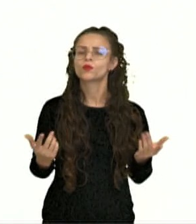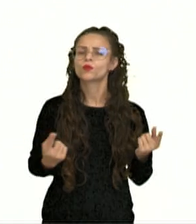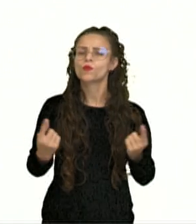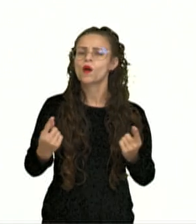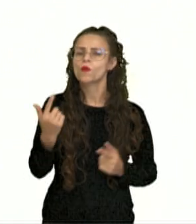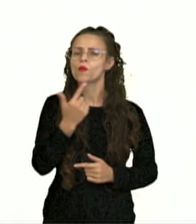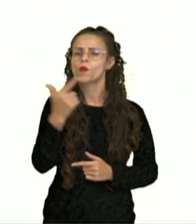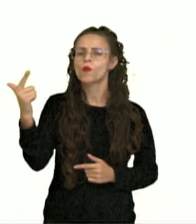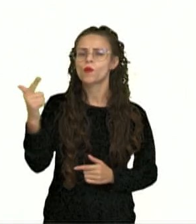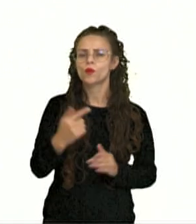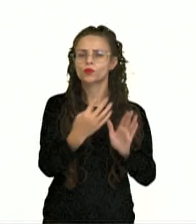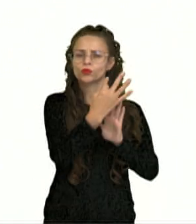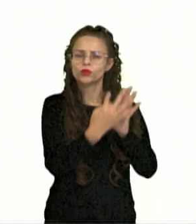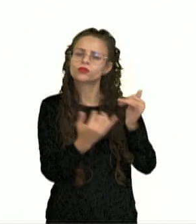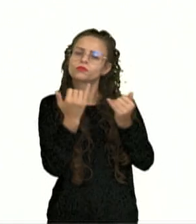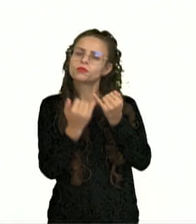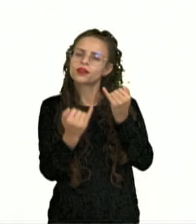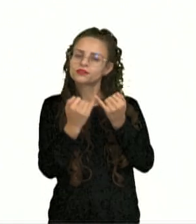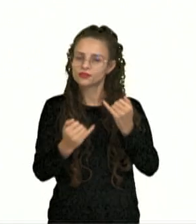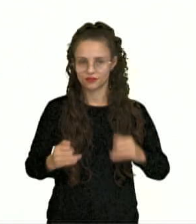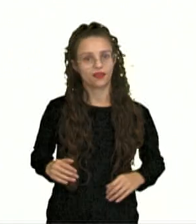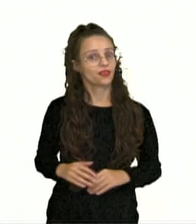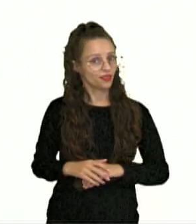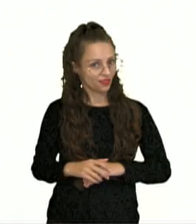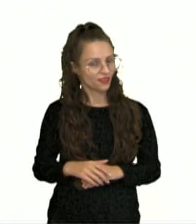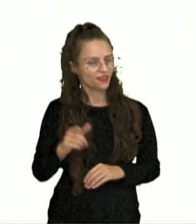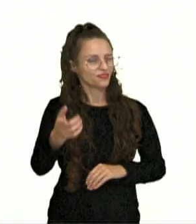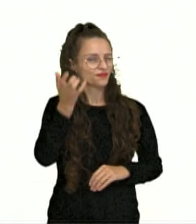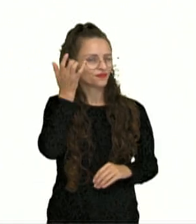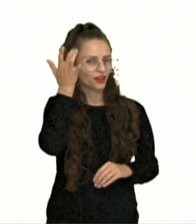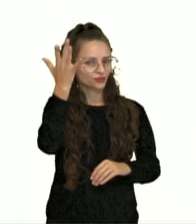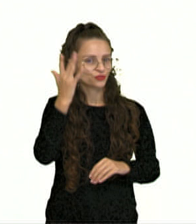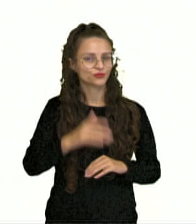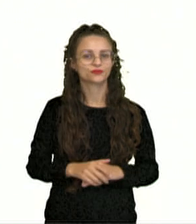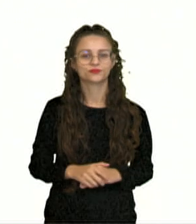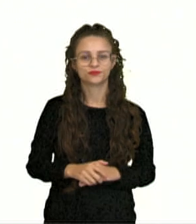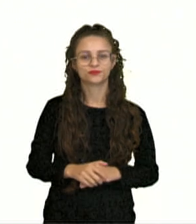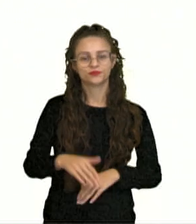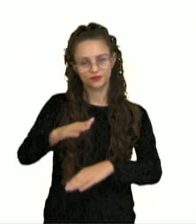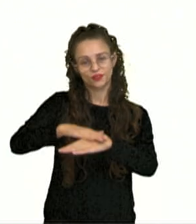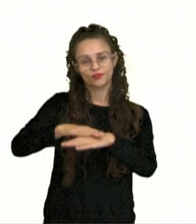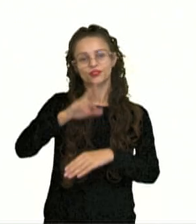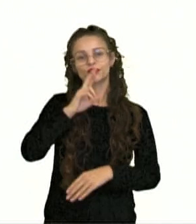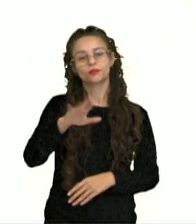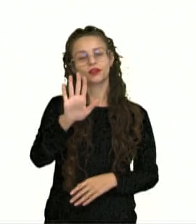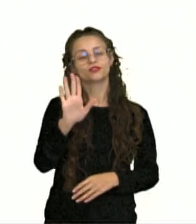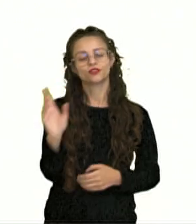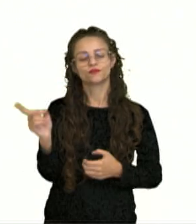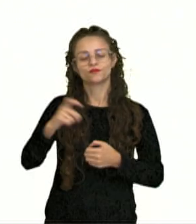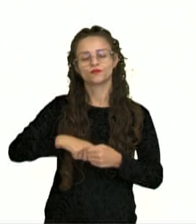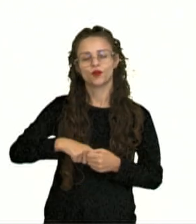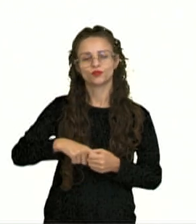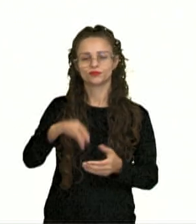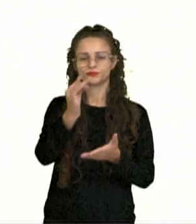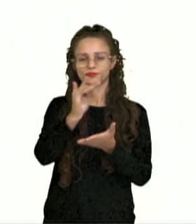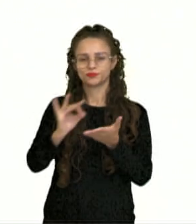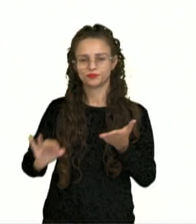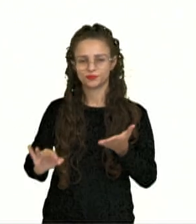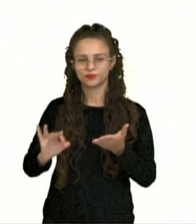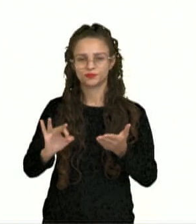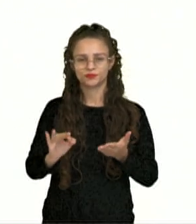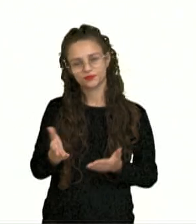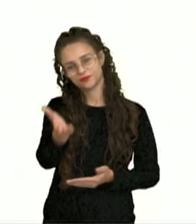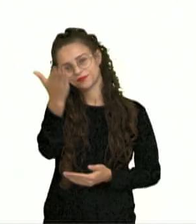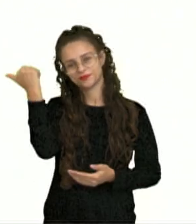texto assemelha-se? Essa é fácil, né? Faz aí que eu volto daqui a pouco conferir contigo.